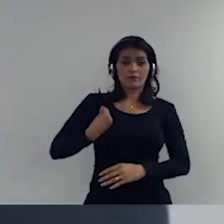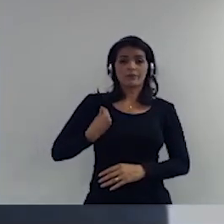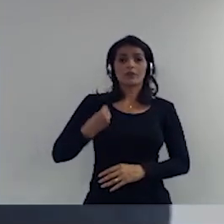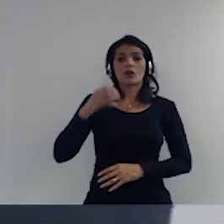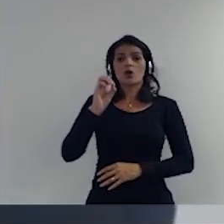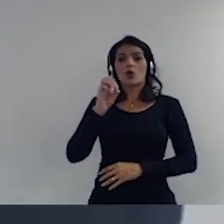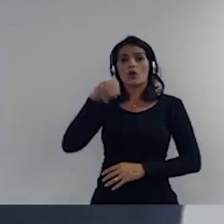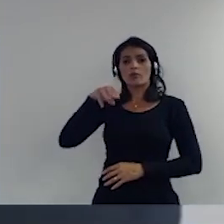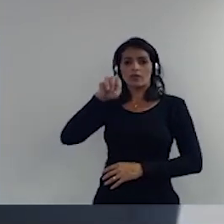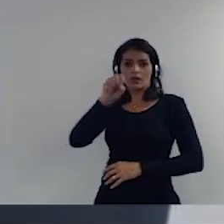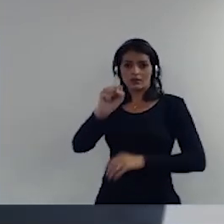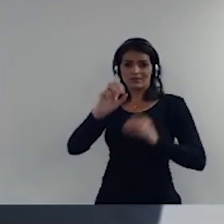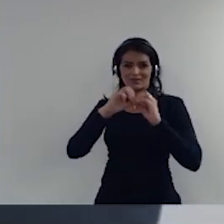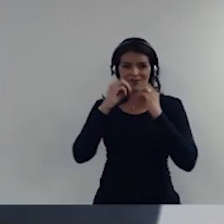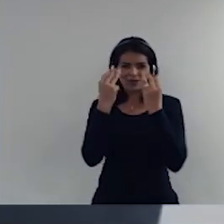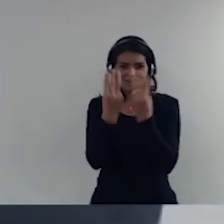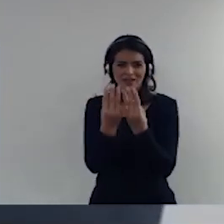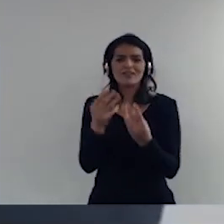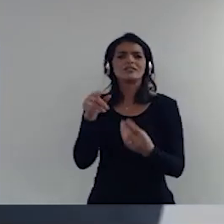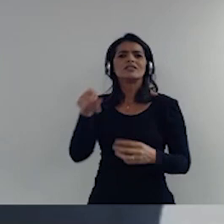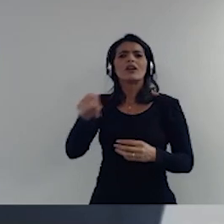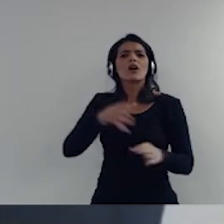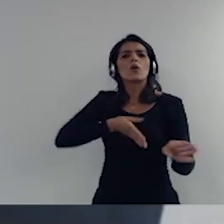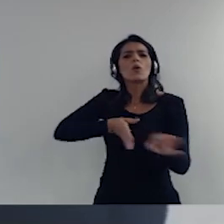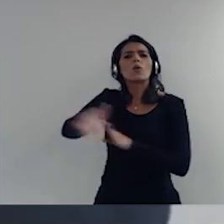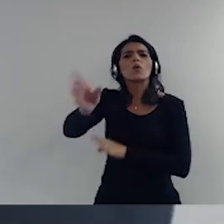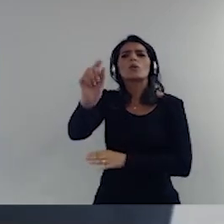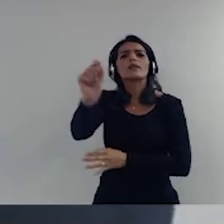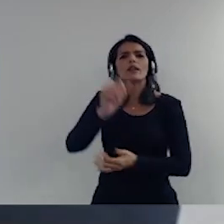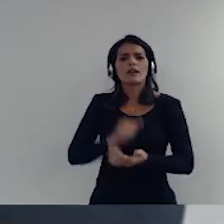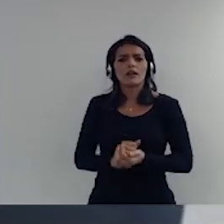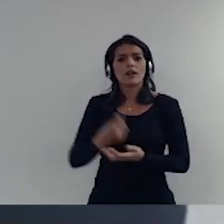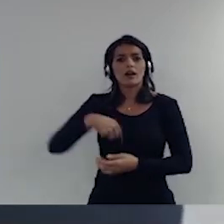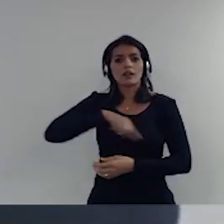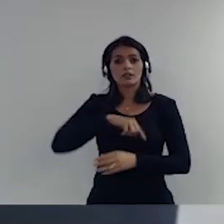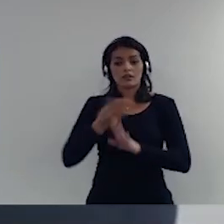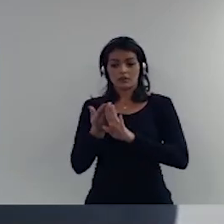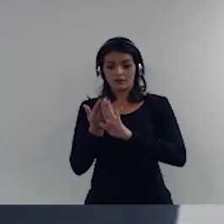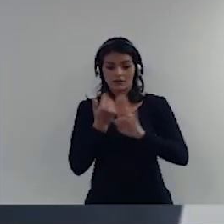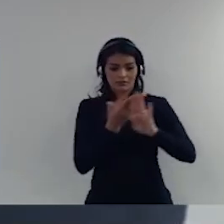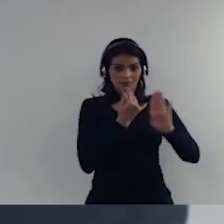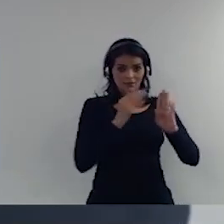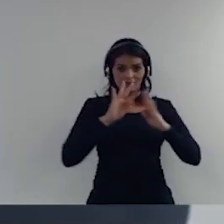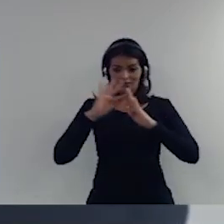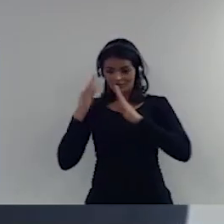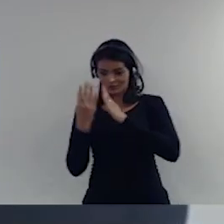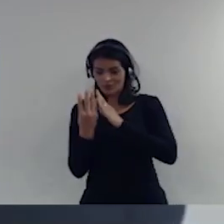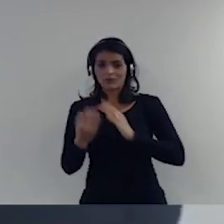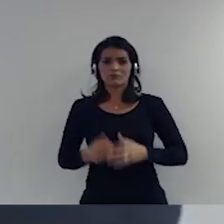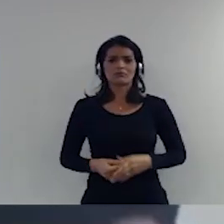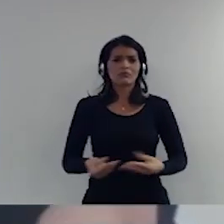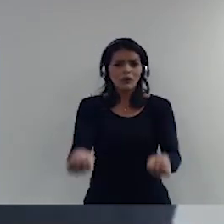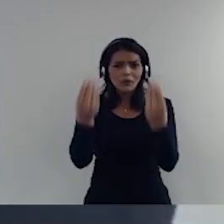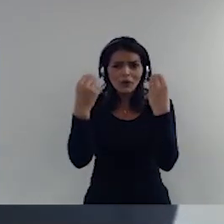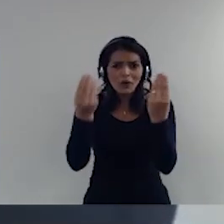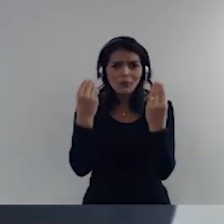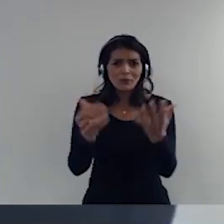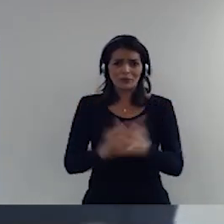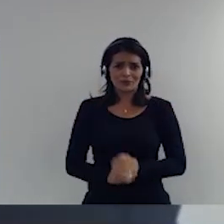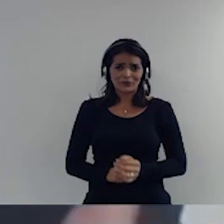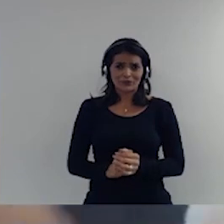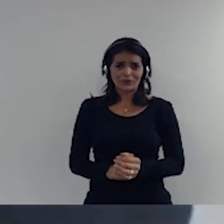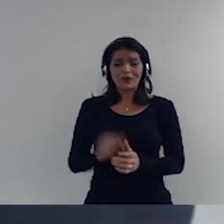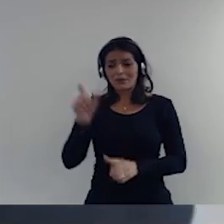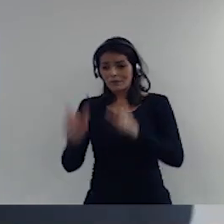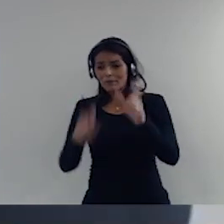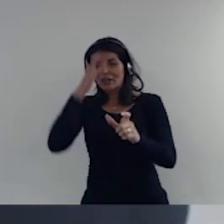de Saúde? É para que podemos praticar o isolamento social. Como a gente vai praticar isolamento social? Como